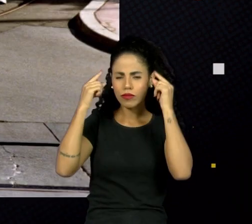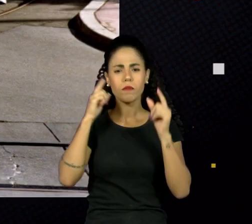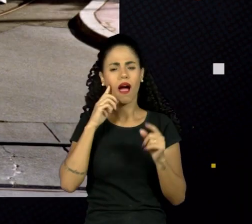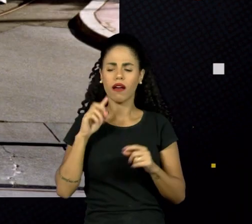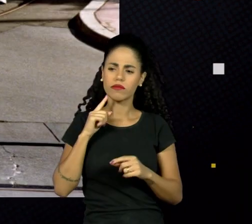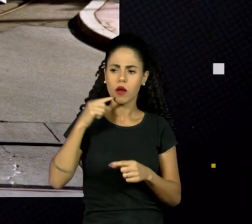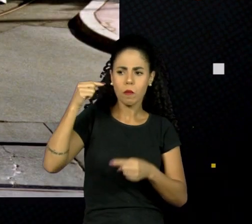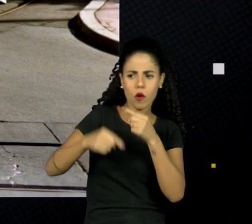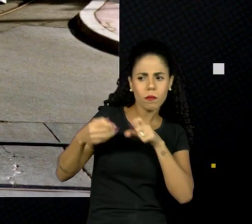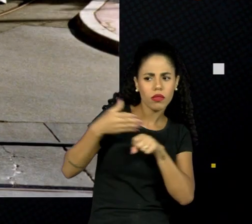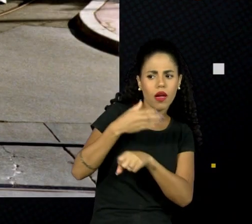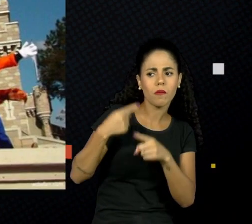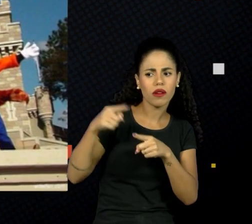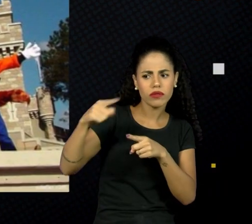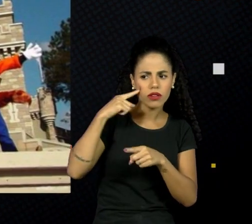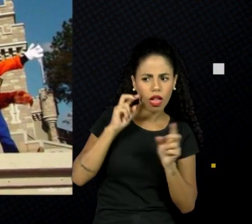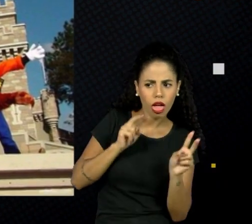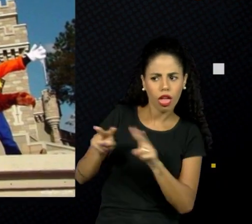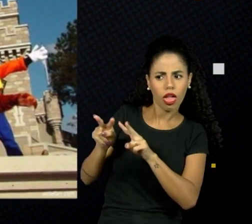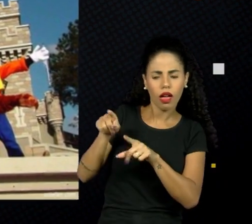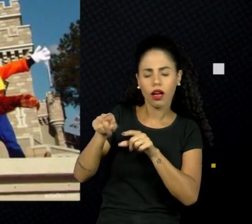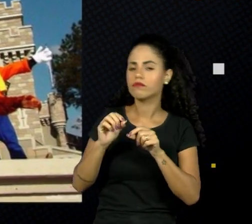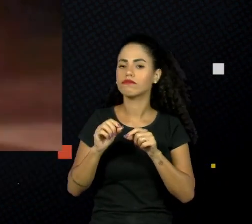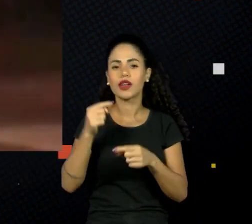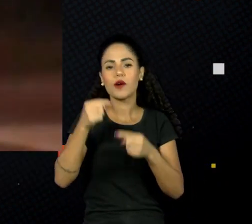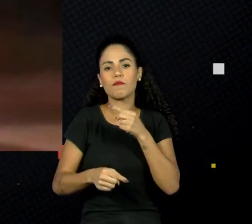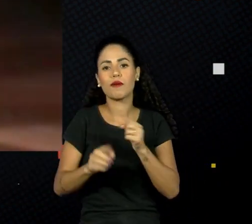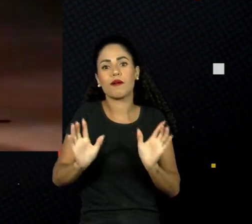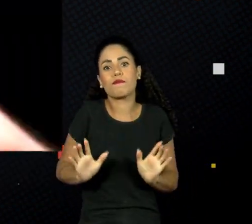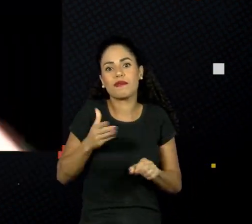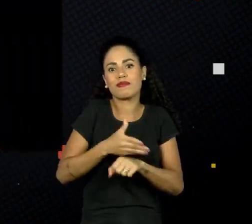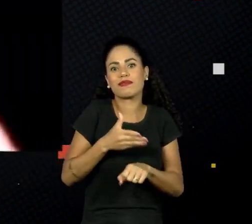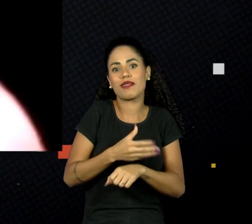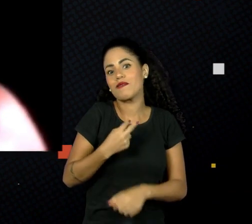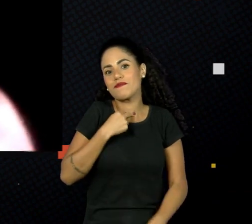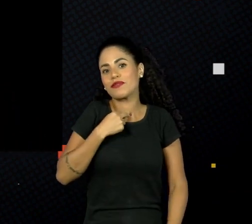mais atenção que os brinquedos do lugar. Bom, enfim, não entramos.